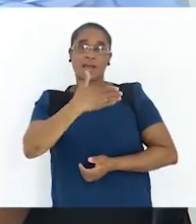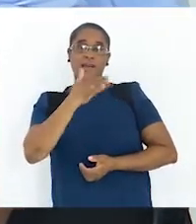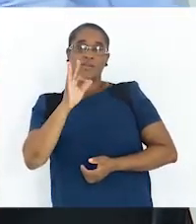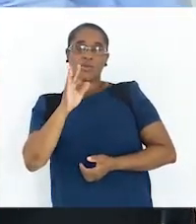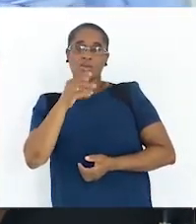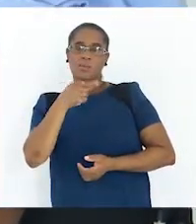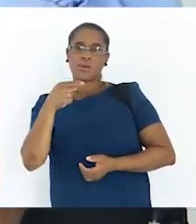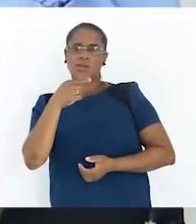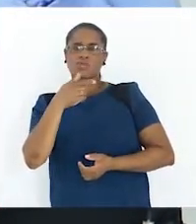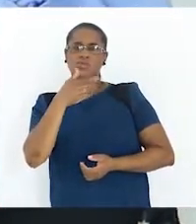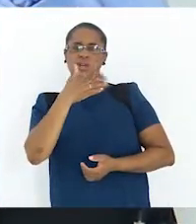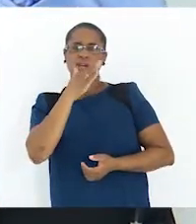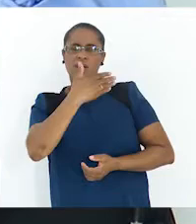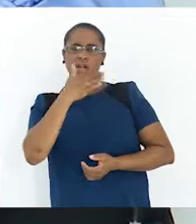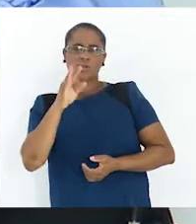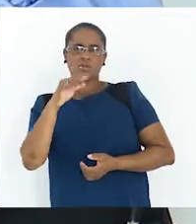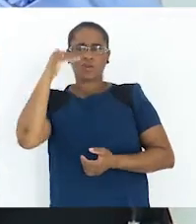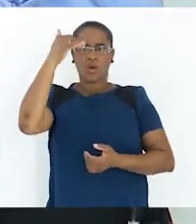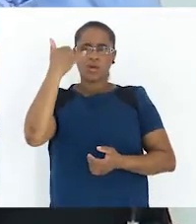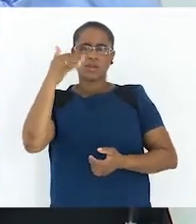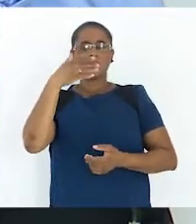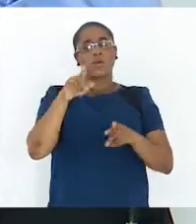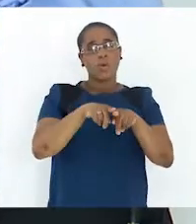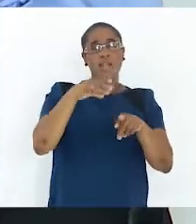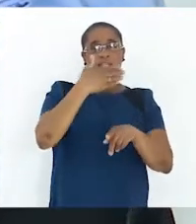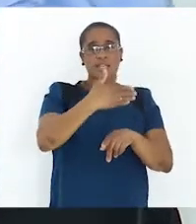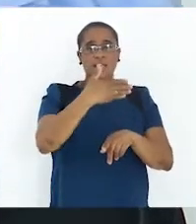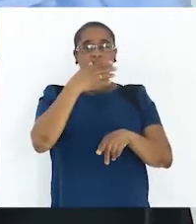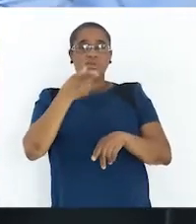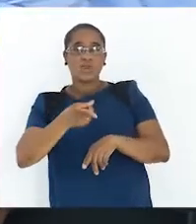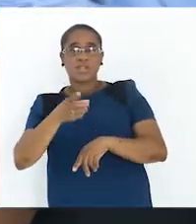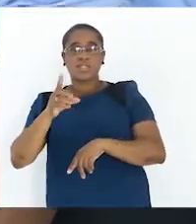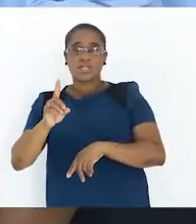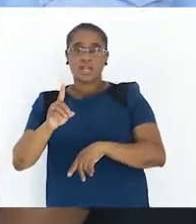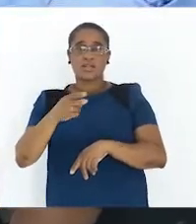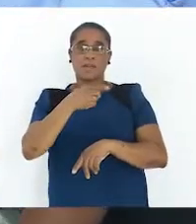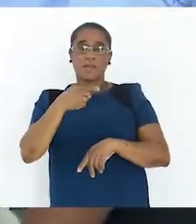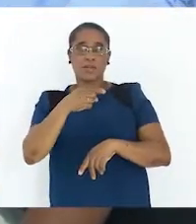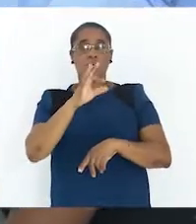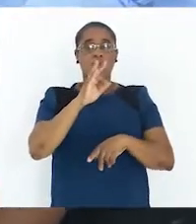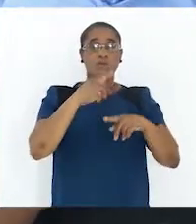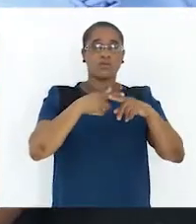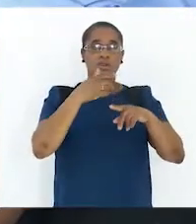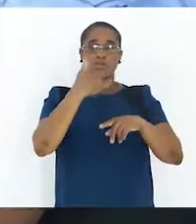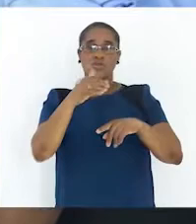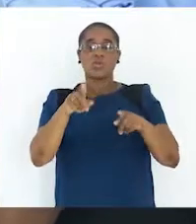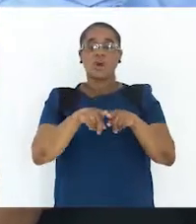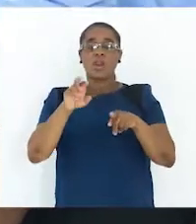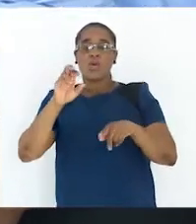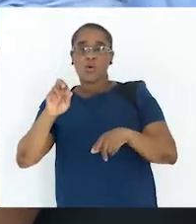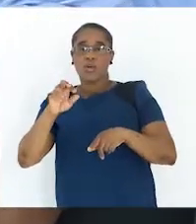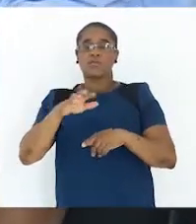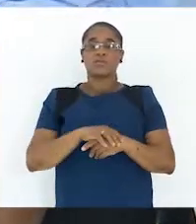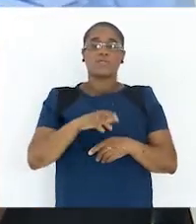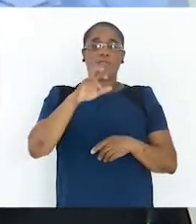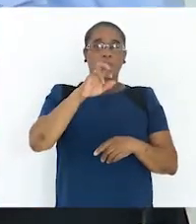Menos 14 ao quadrado dá 196. Menos 4 vezes 2 dá 8. 8 vezes 20